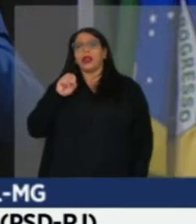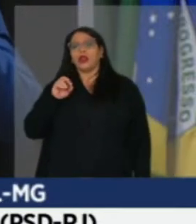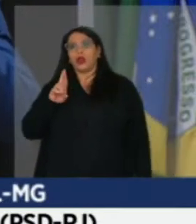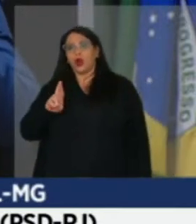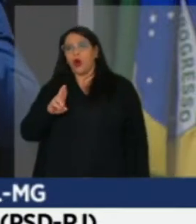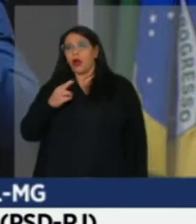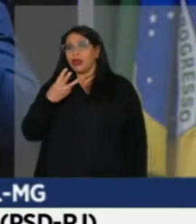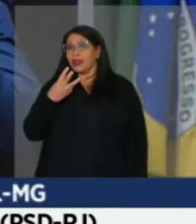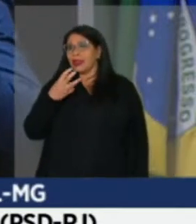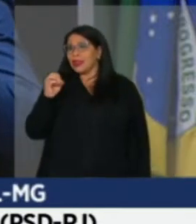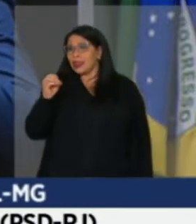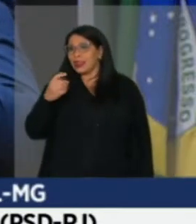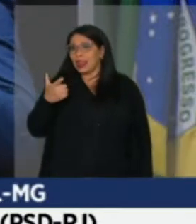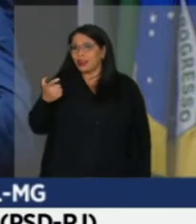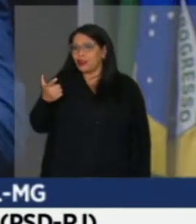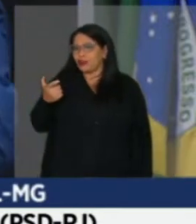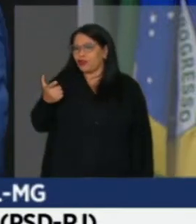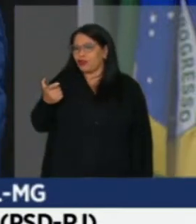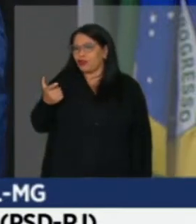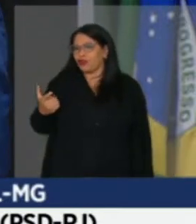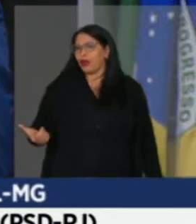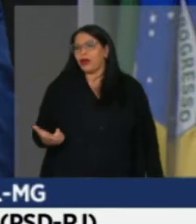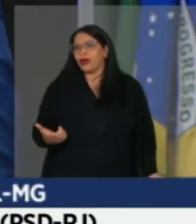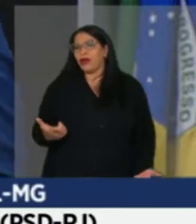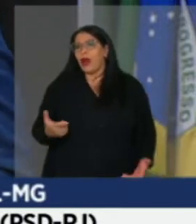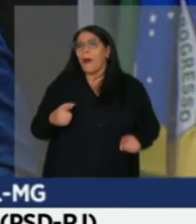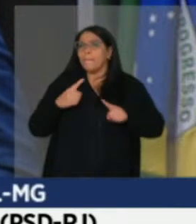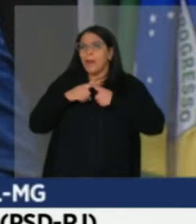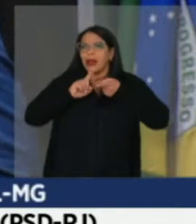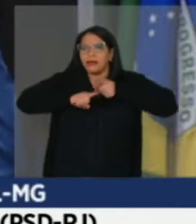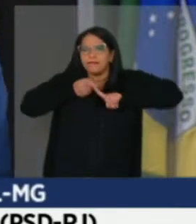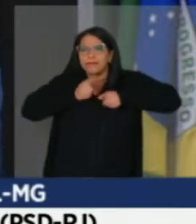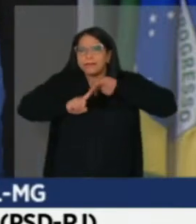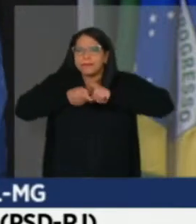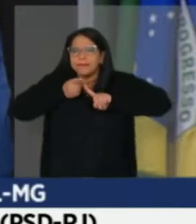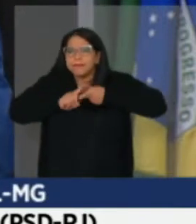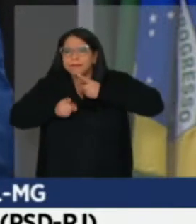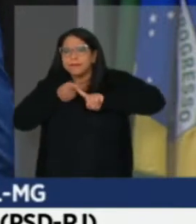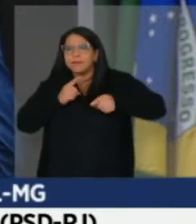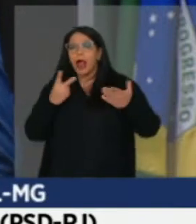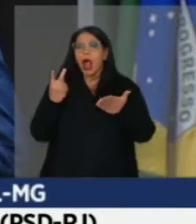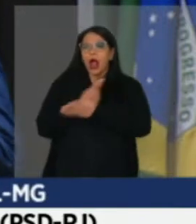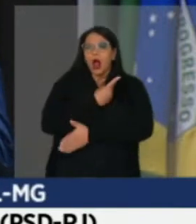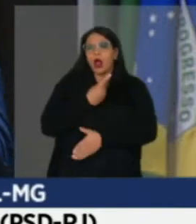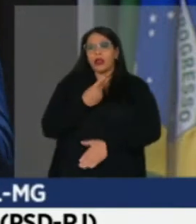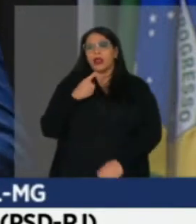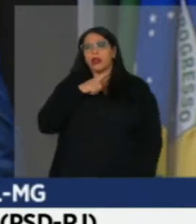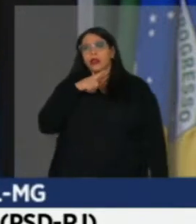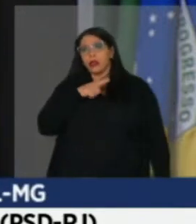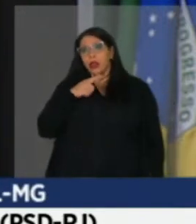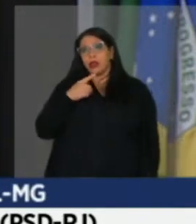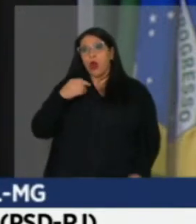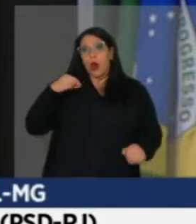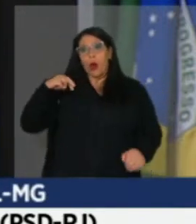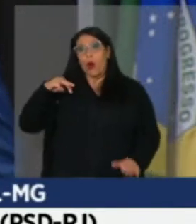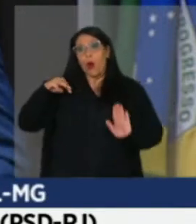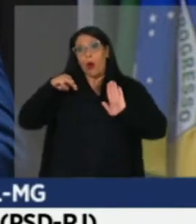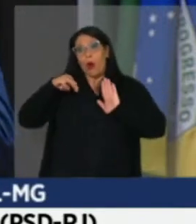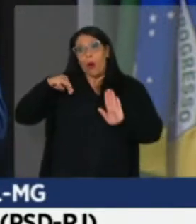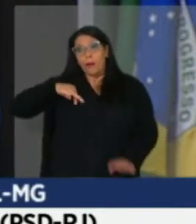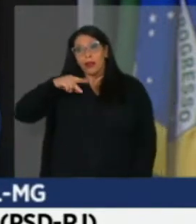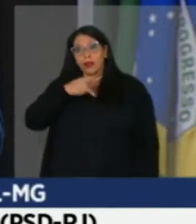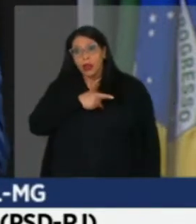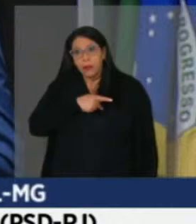uma trama que, segundo os relatórios, segundo o parecer do Ministério Público,